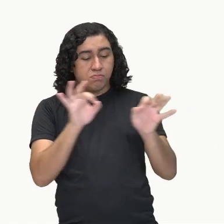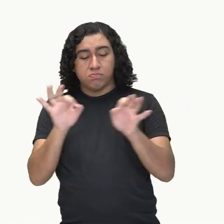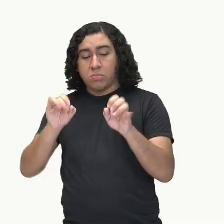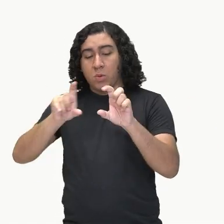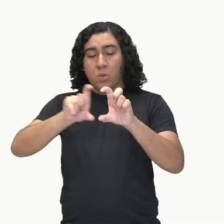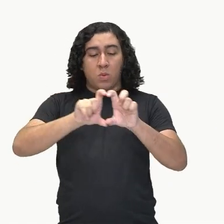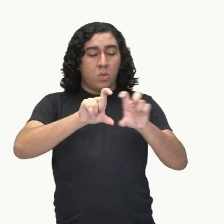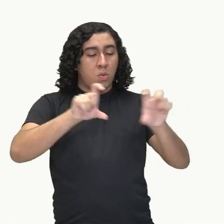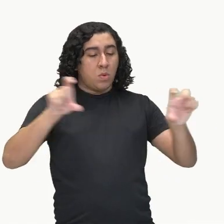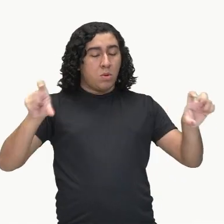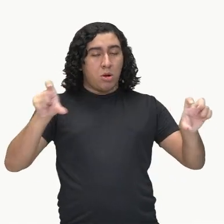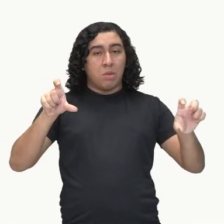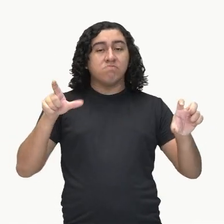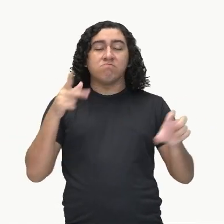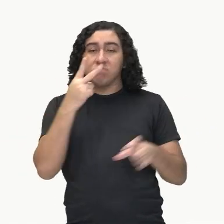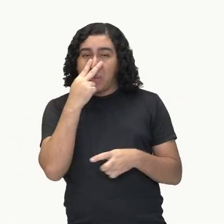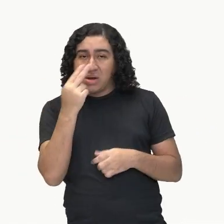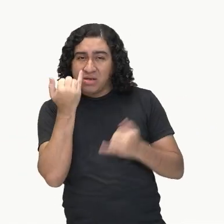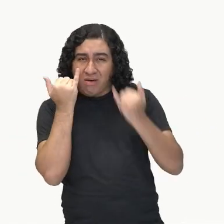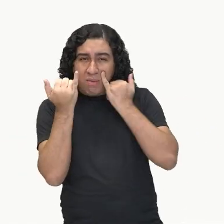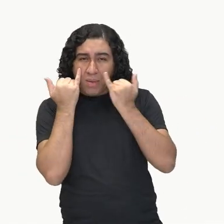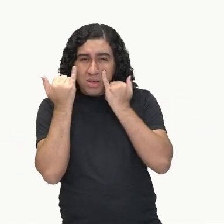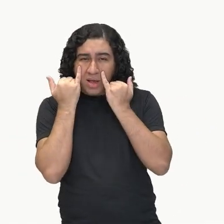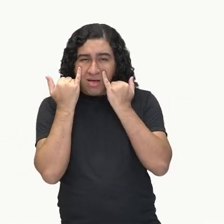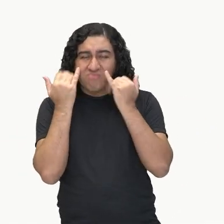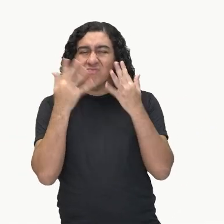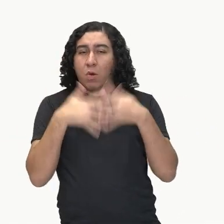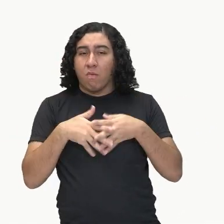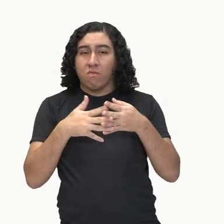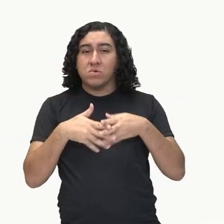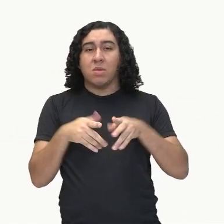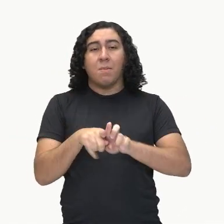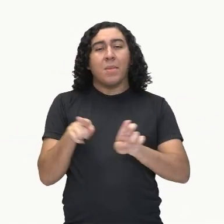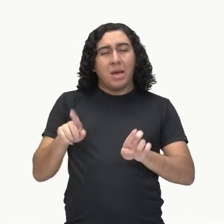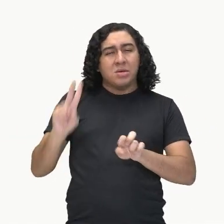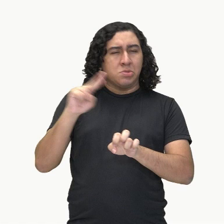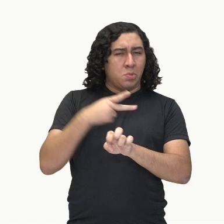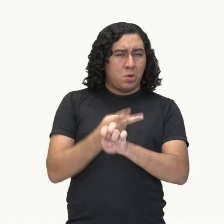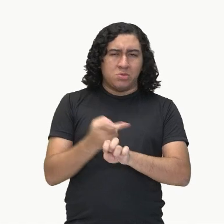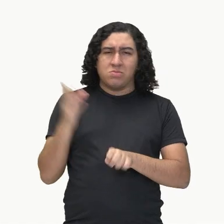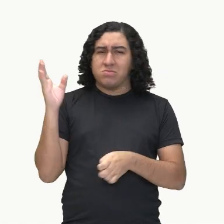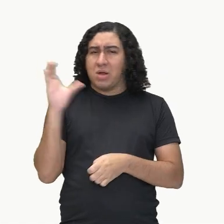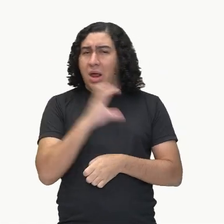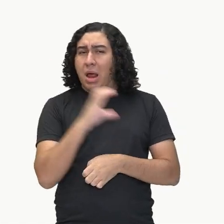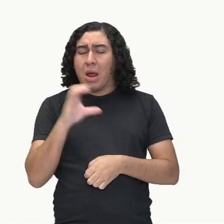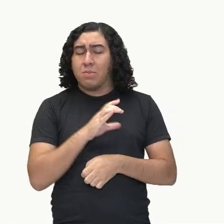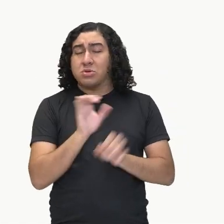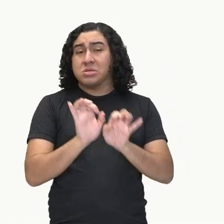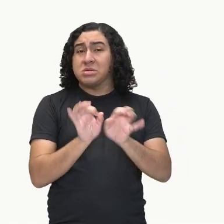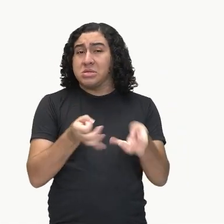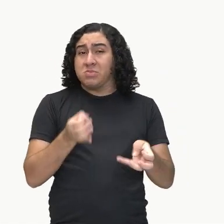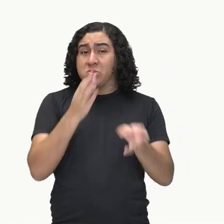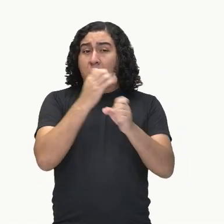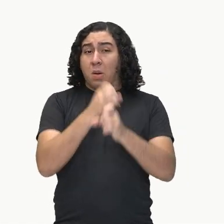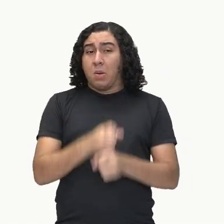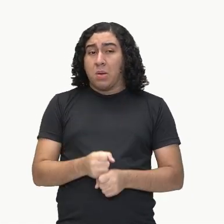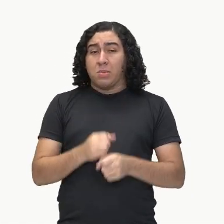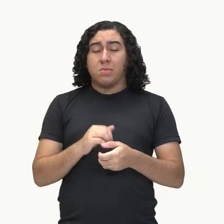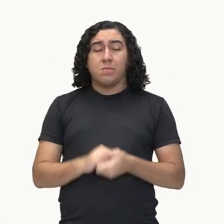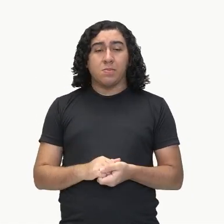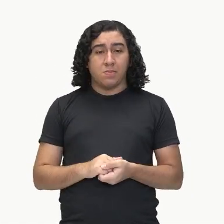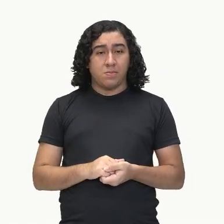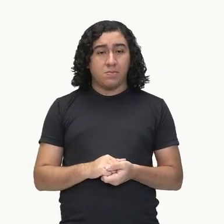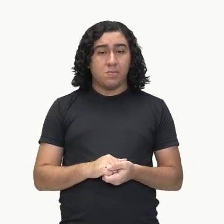só, talvez fique confuso para você, mas é um modo muito fácil de se resolver. Pegue este